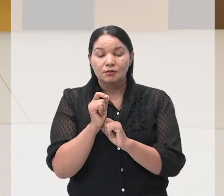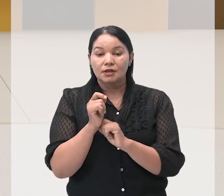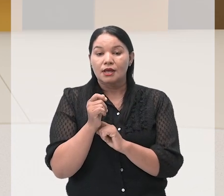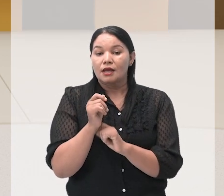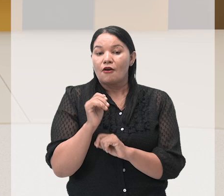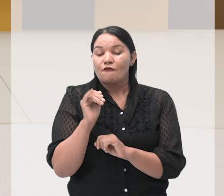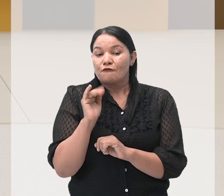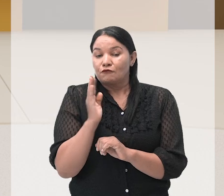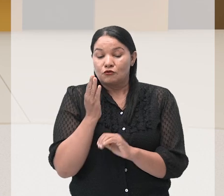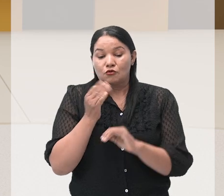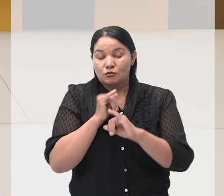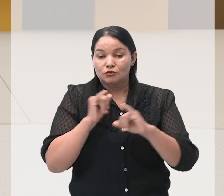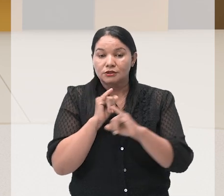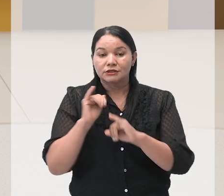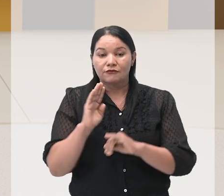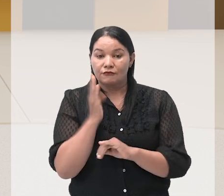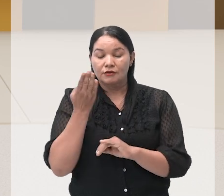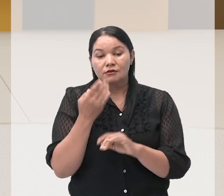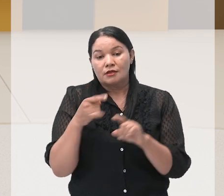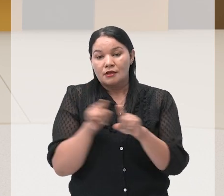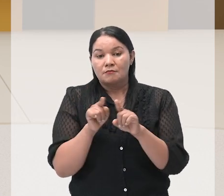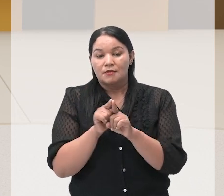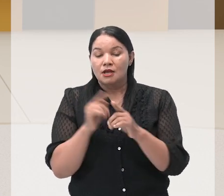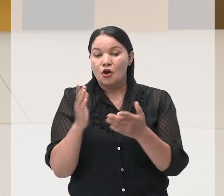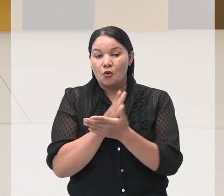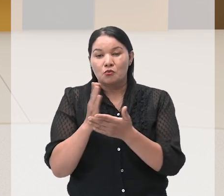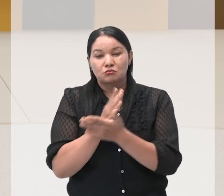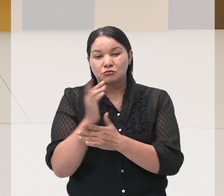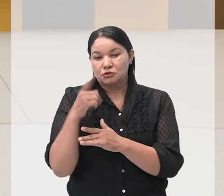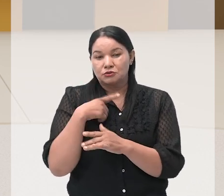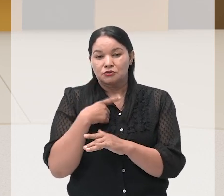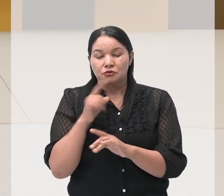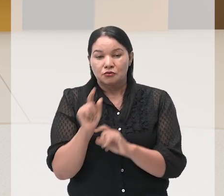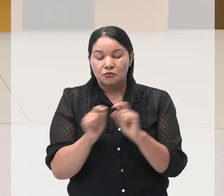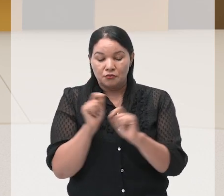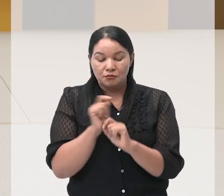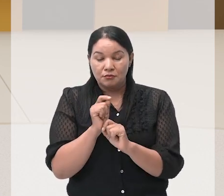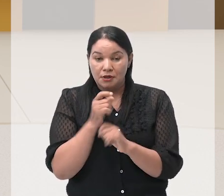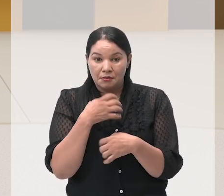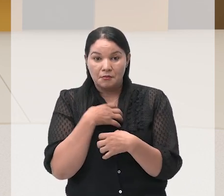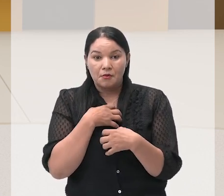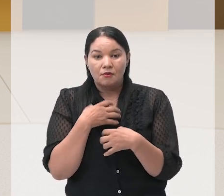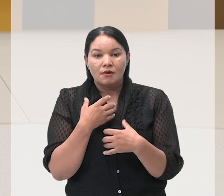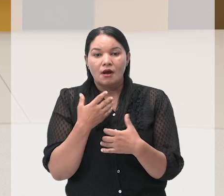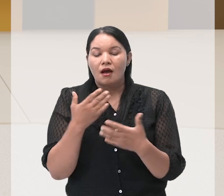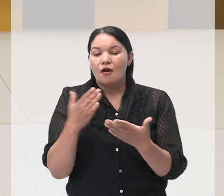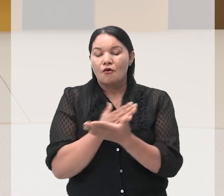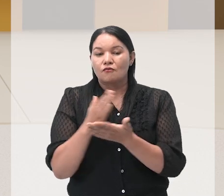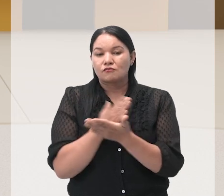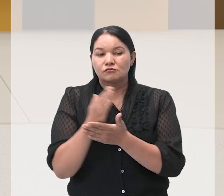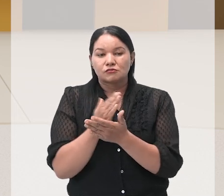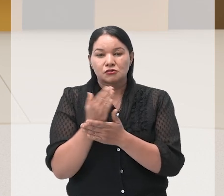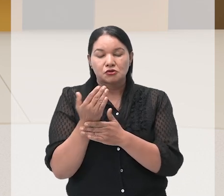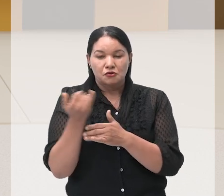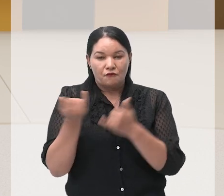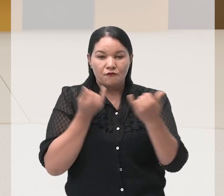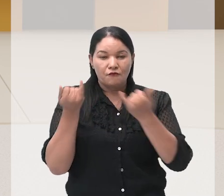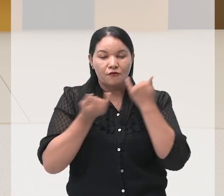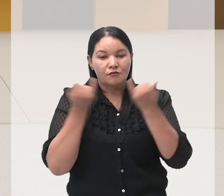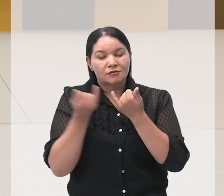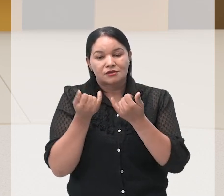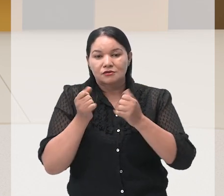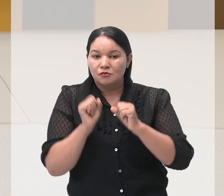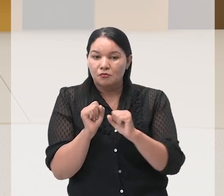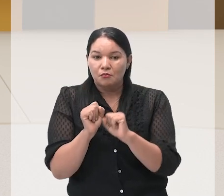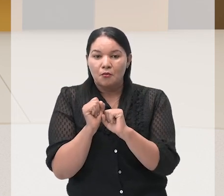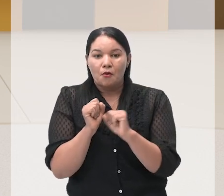conteúdo emocional. Elas apresentam informações que apelam para as emoções do leitor,